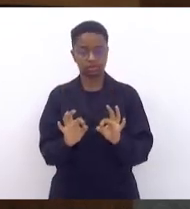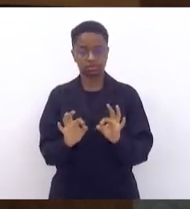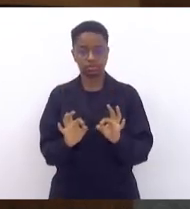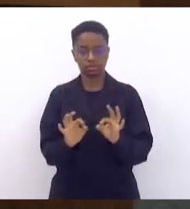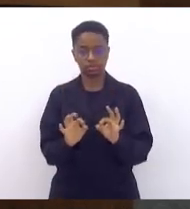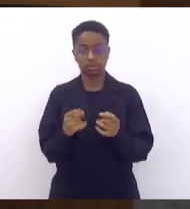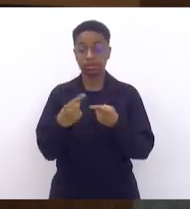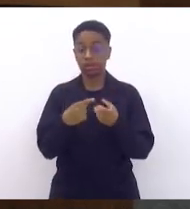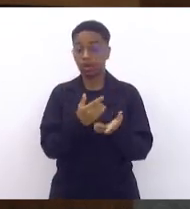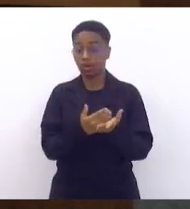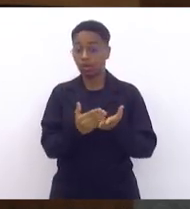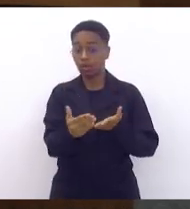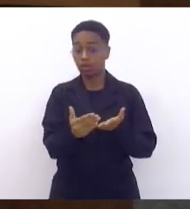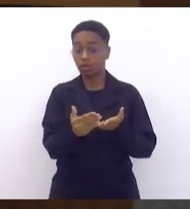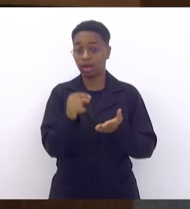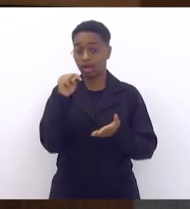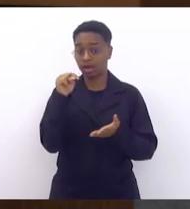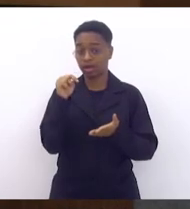que começou